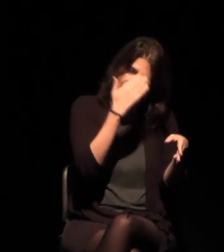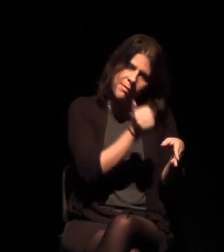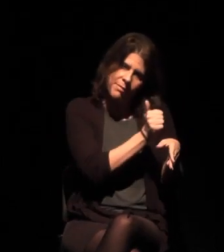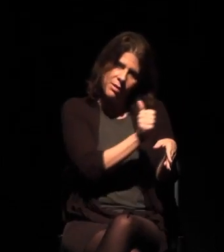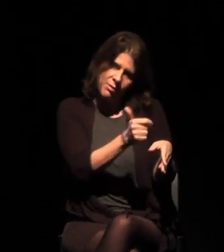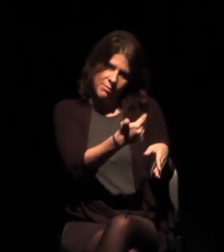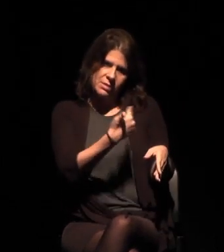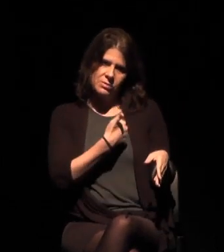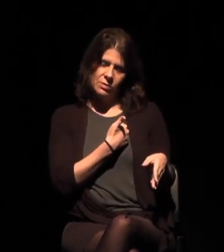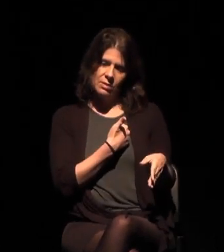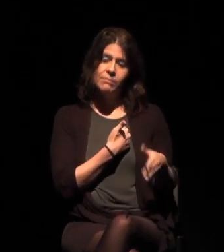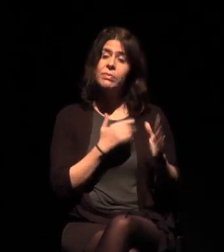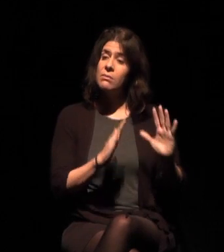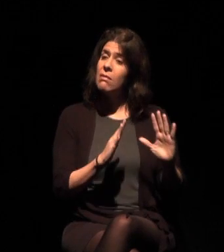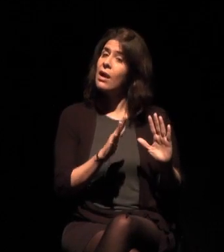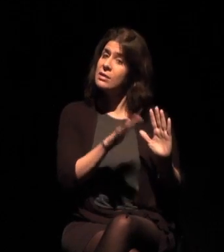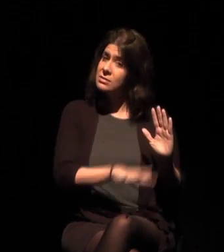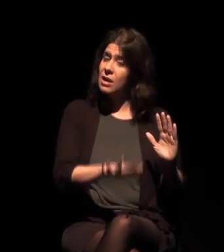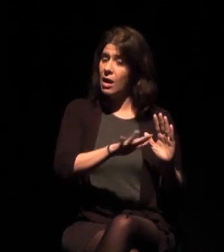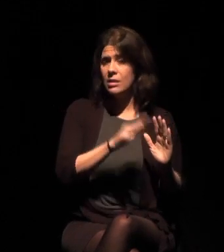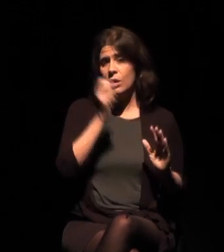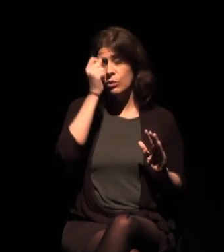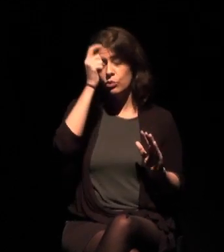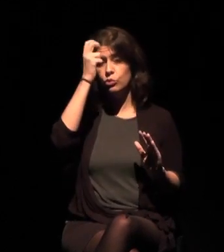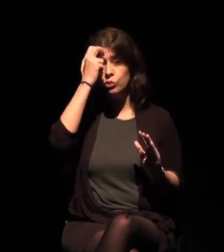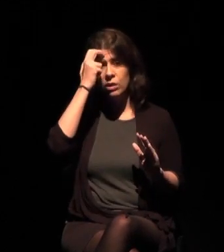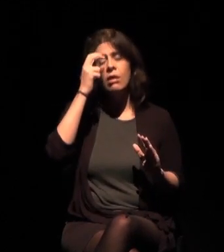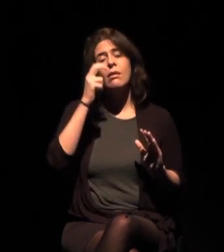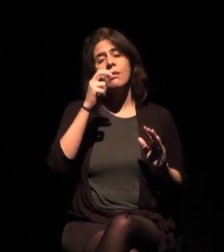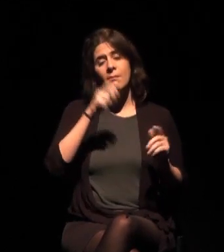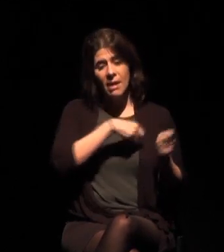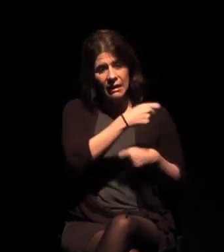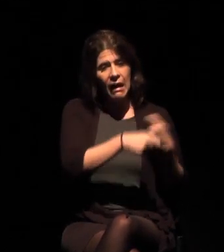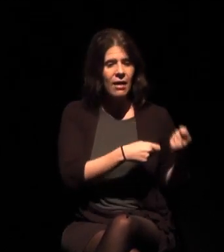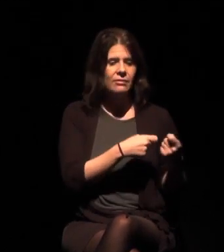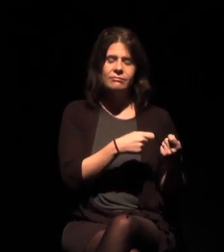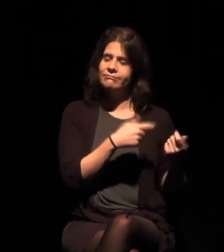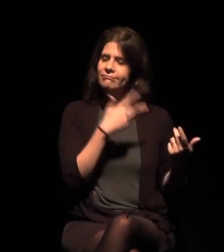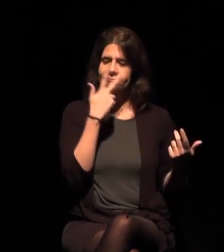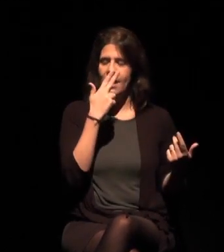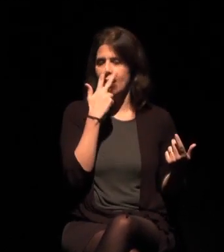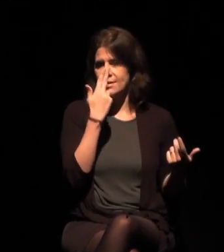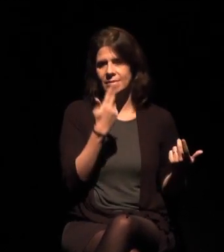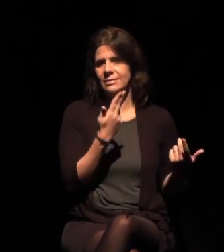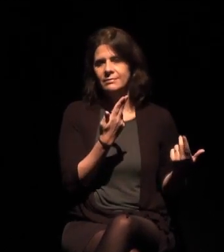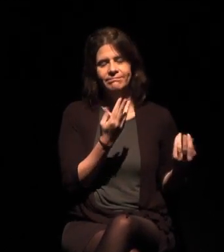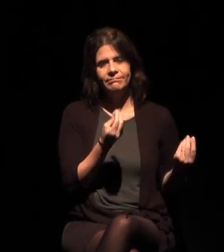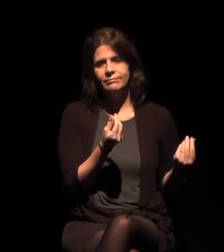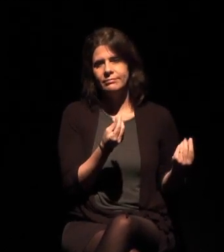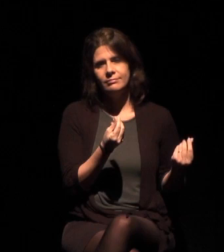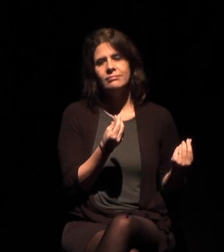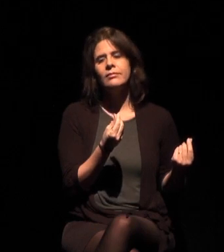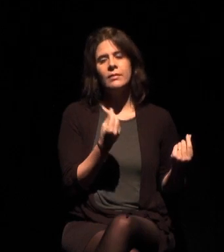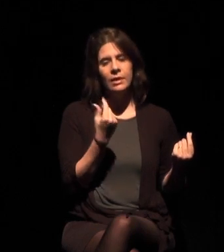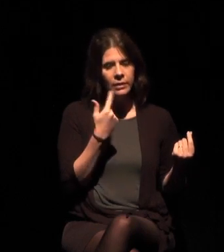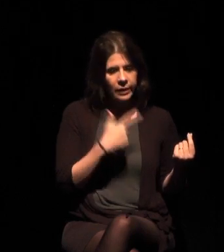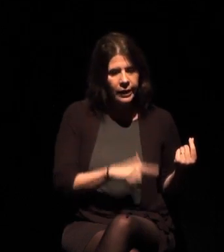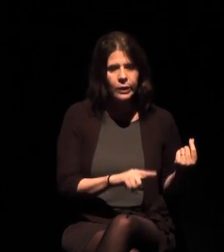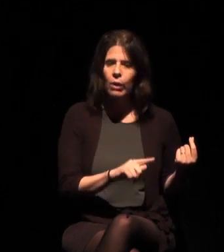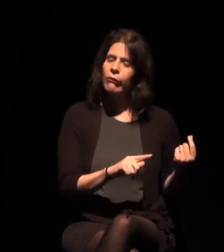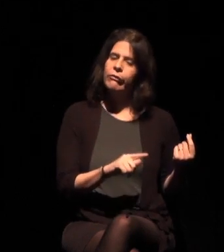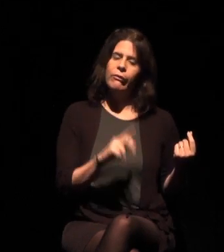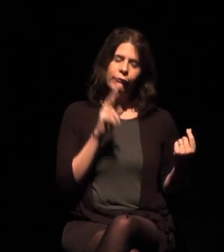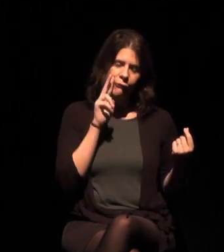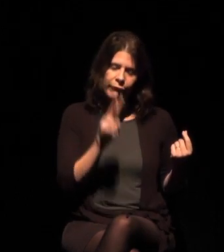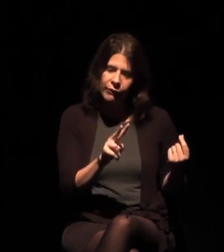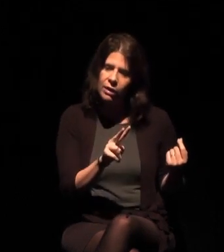isto é uma cultura que também não espera do novo que pareça um estado mais ou menos salvador entre